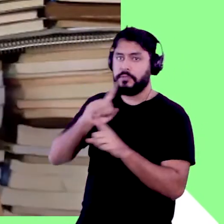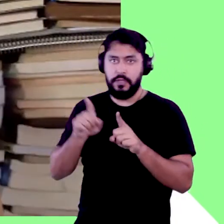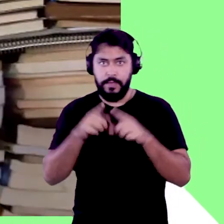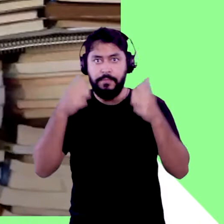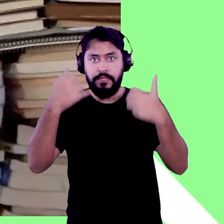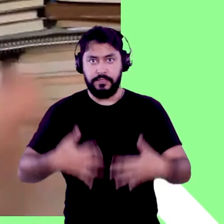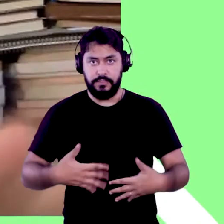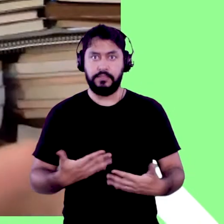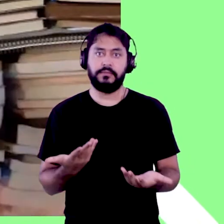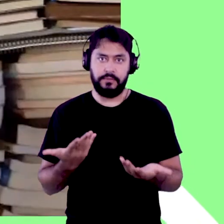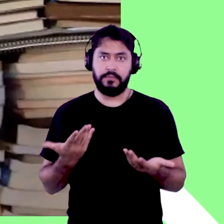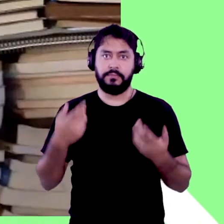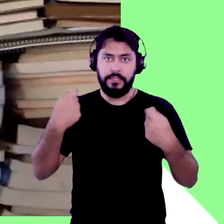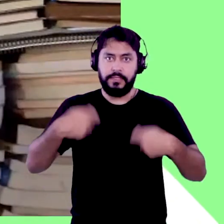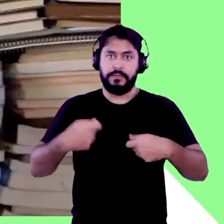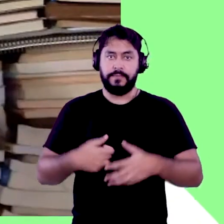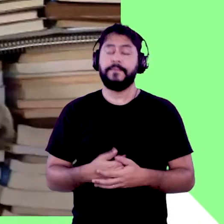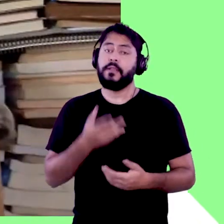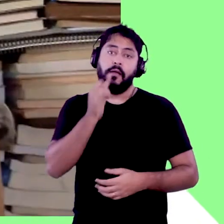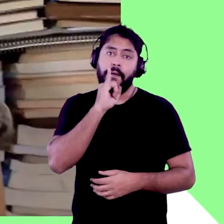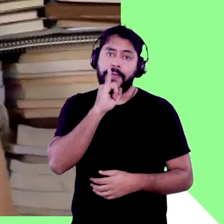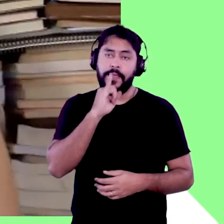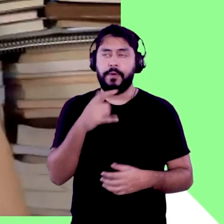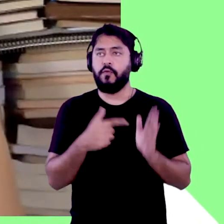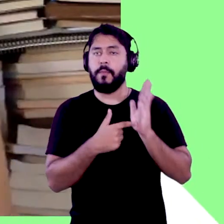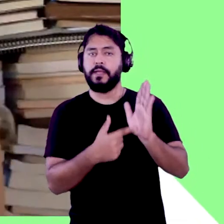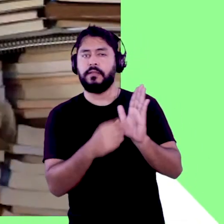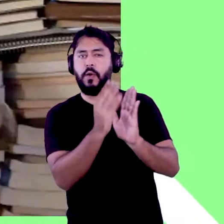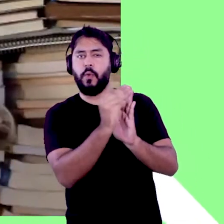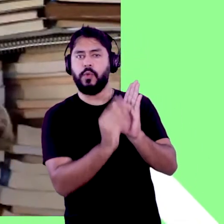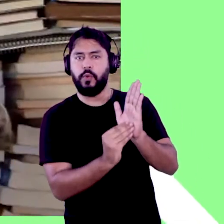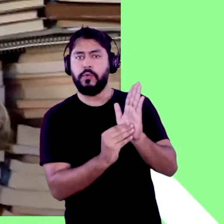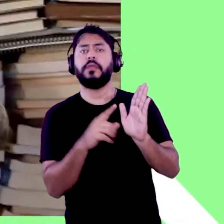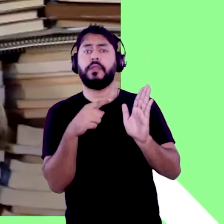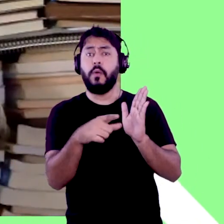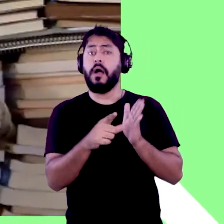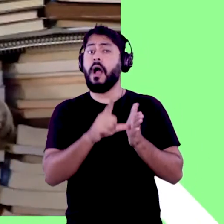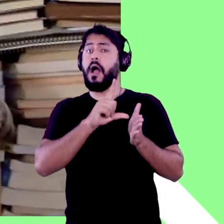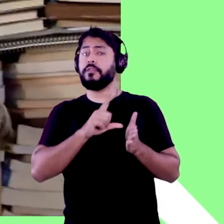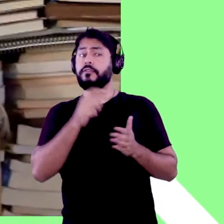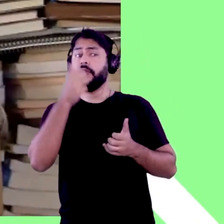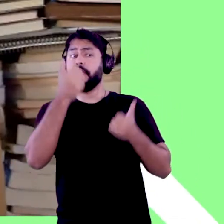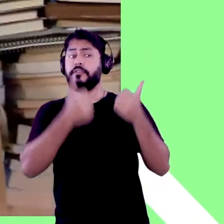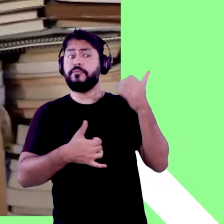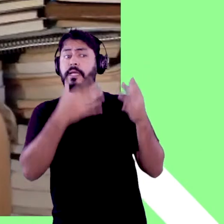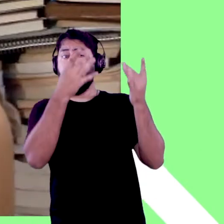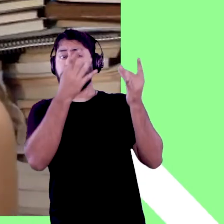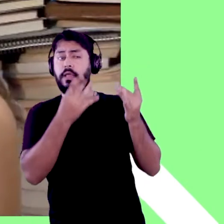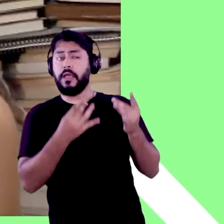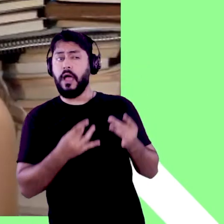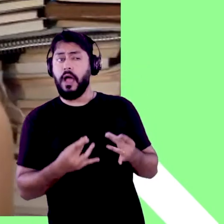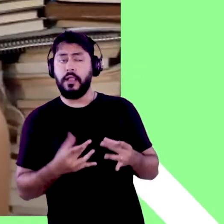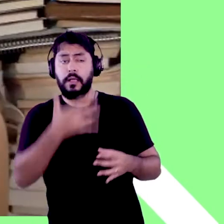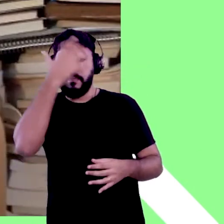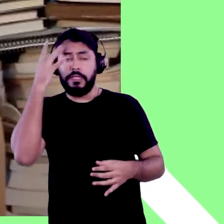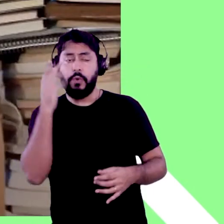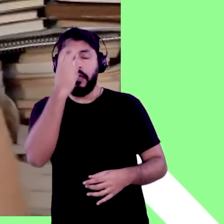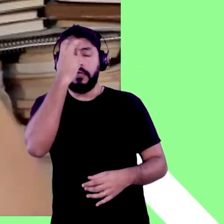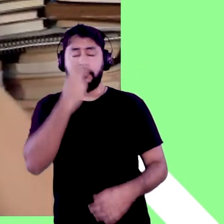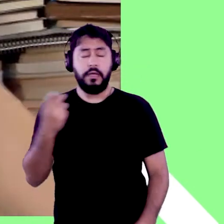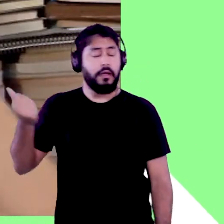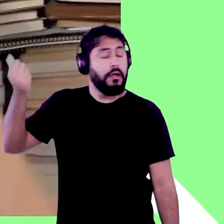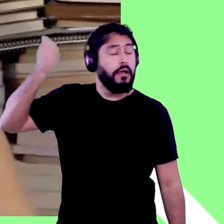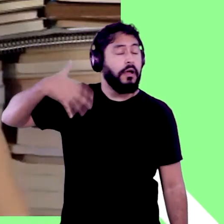eu provavelmente vou passar aqui um conteúdo, eu descrever esse conteúdo para que pessoas que não têm